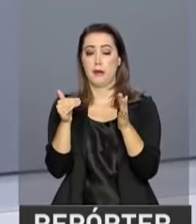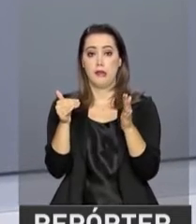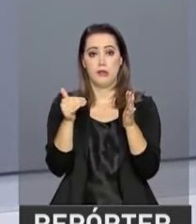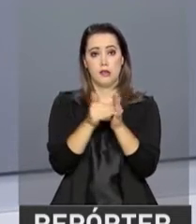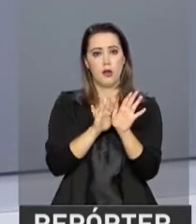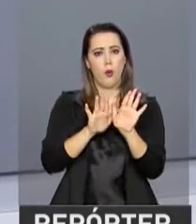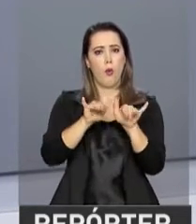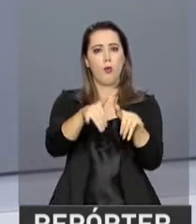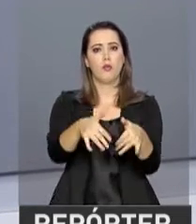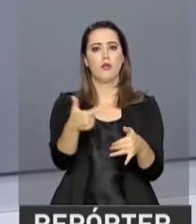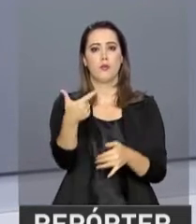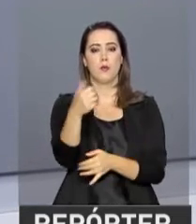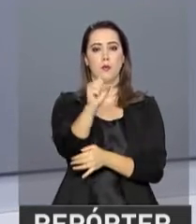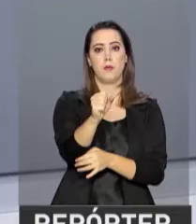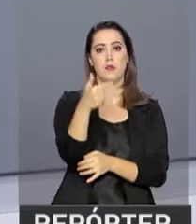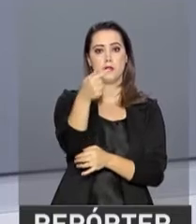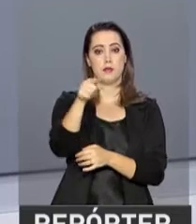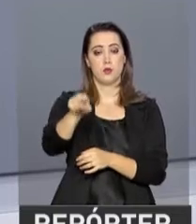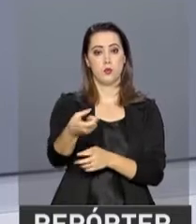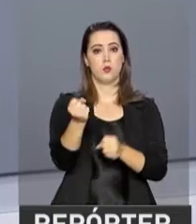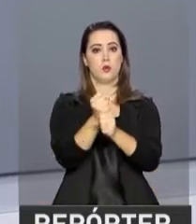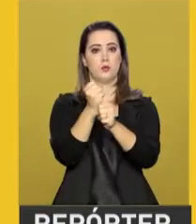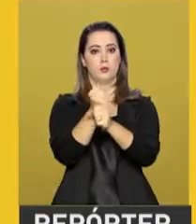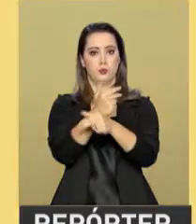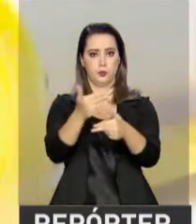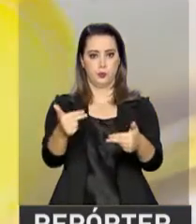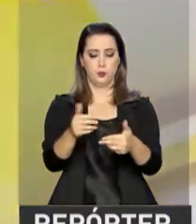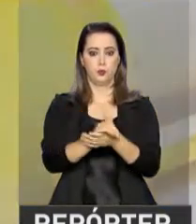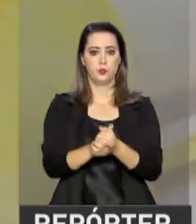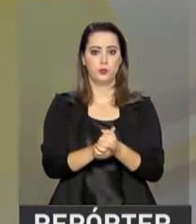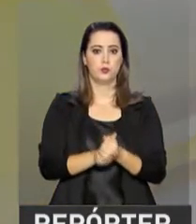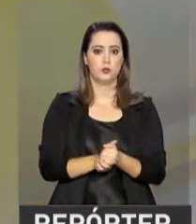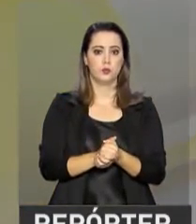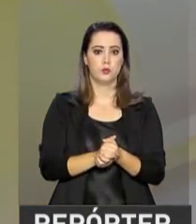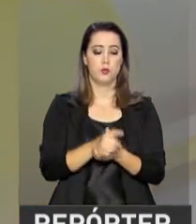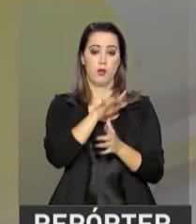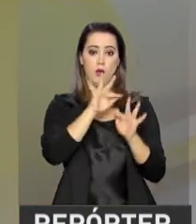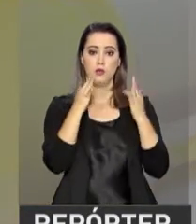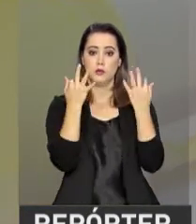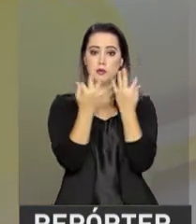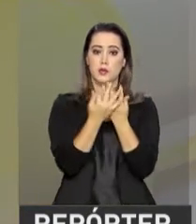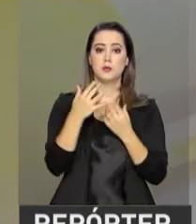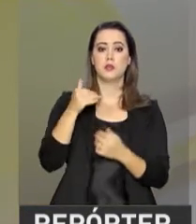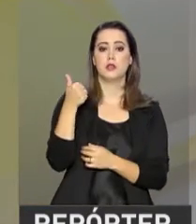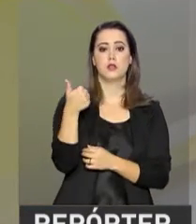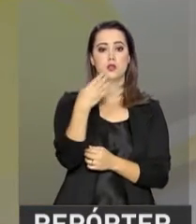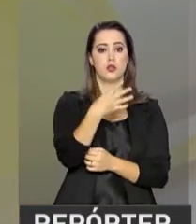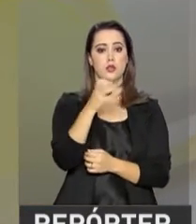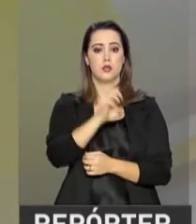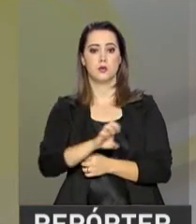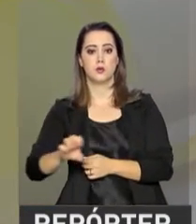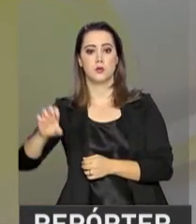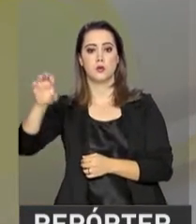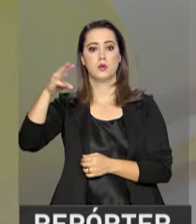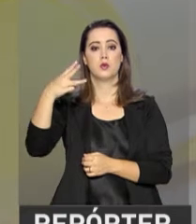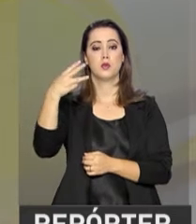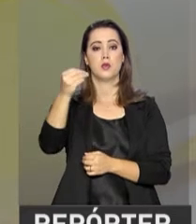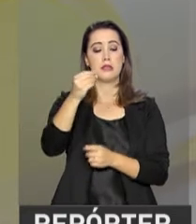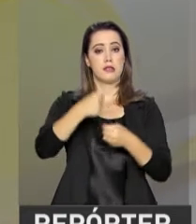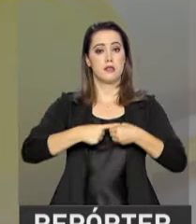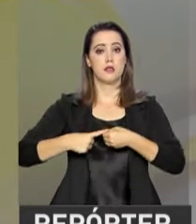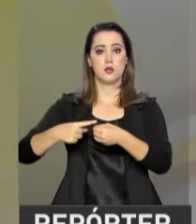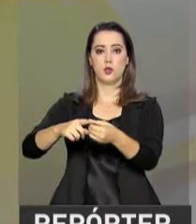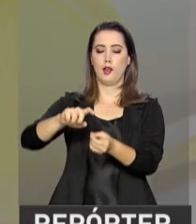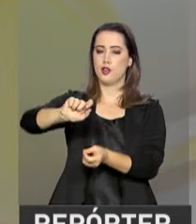2018 cerca de sete mil obras famílias de 14 estados em 30 municípios vão